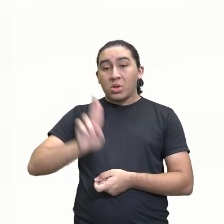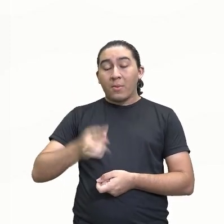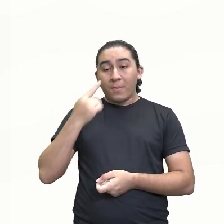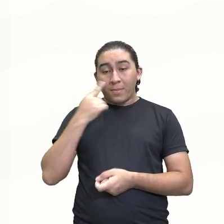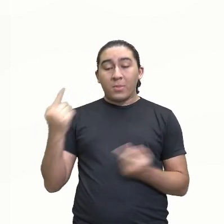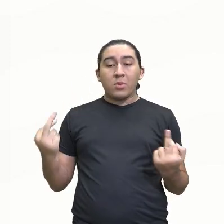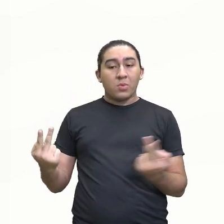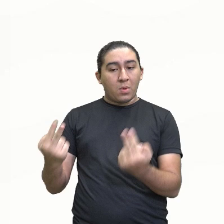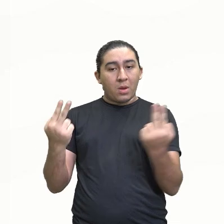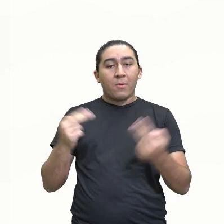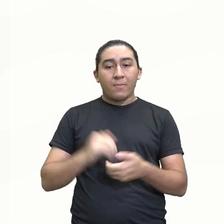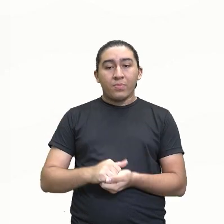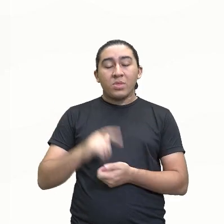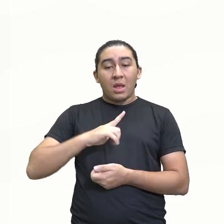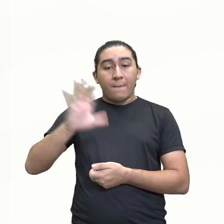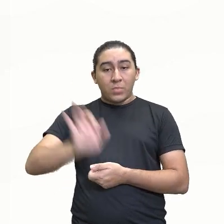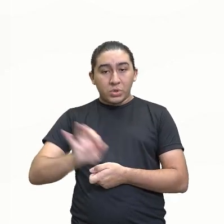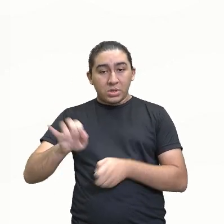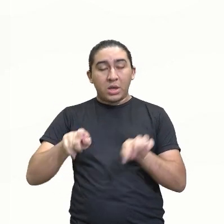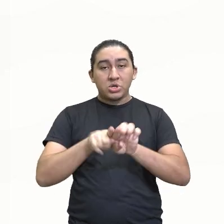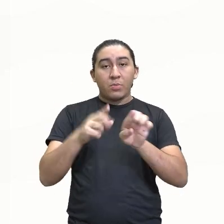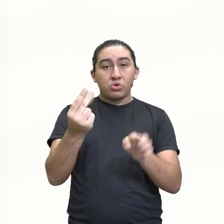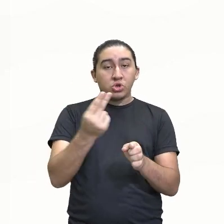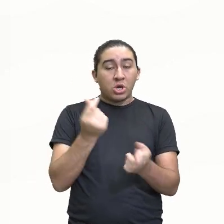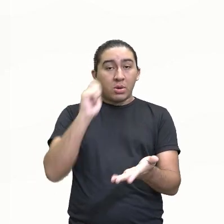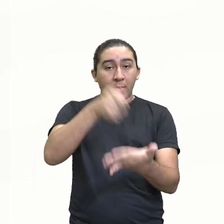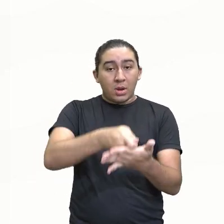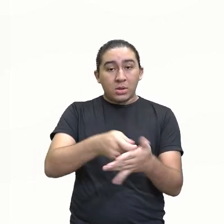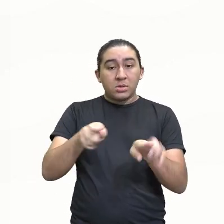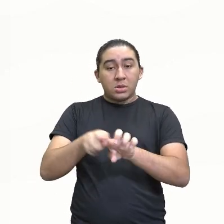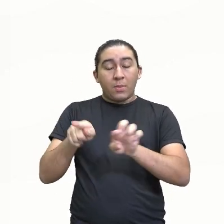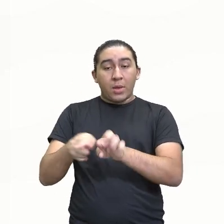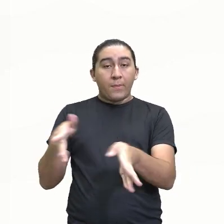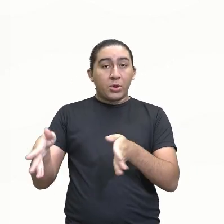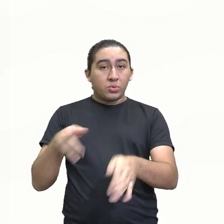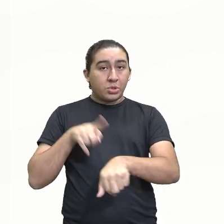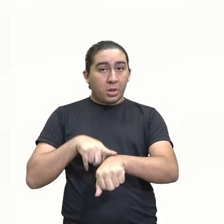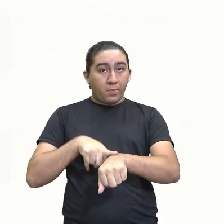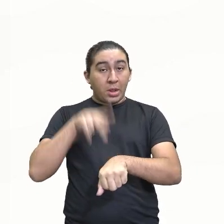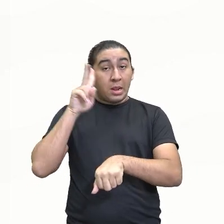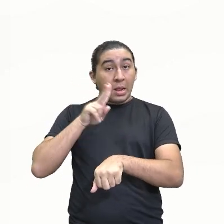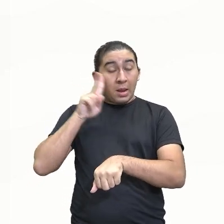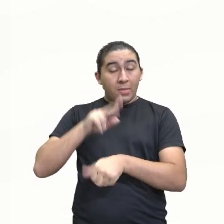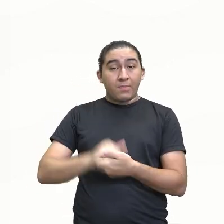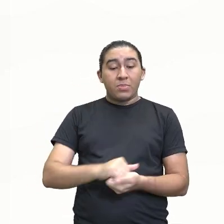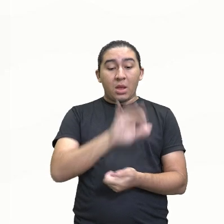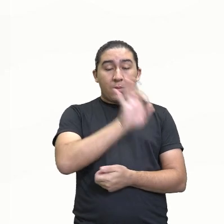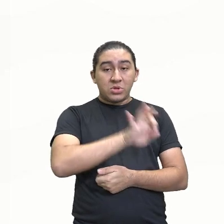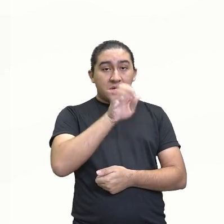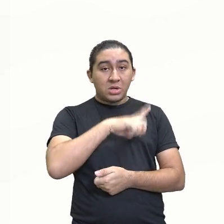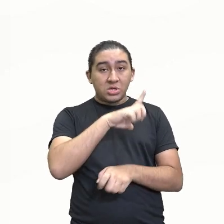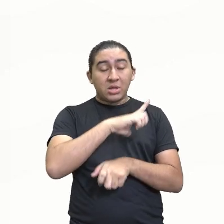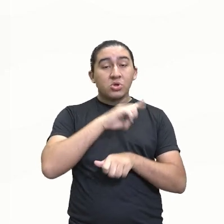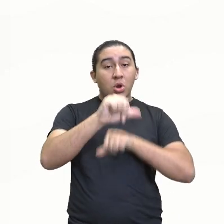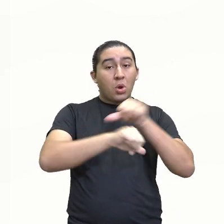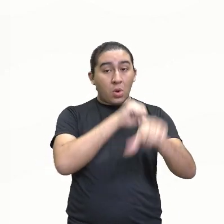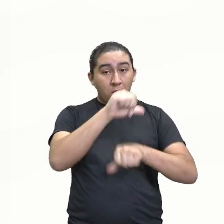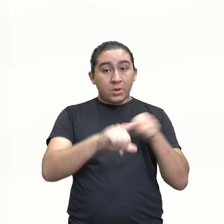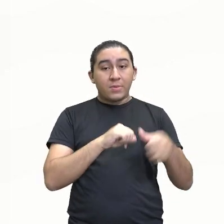mesma coisa, taxa, o capital investido e o tempo, ok? Lembrando que a taxa você passa para